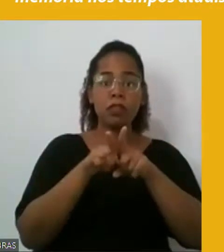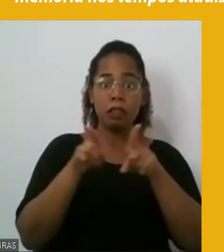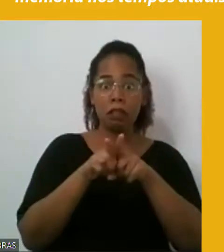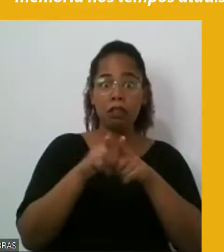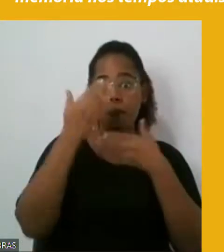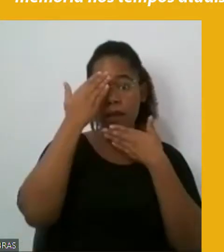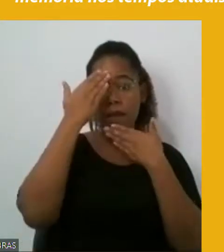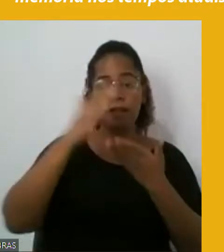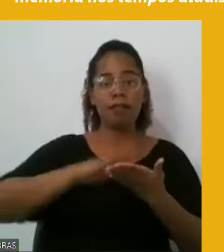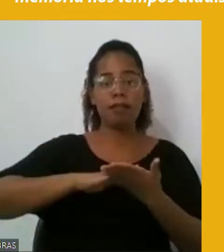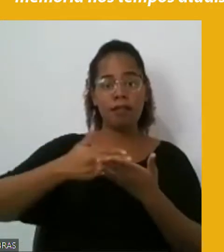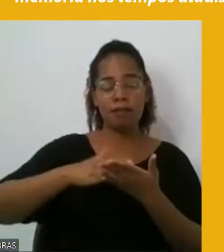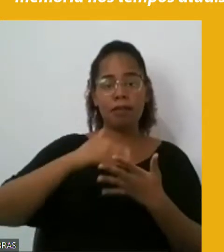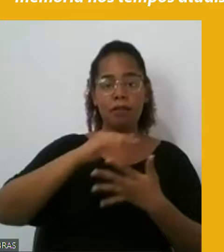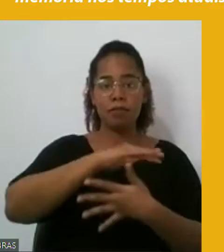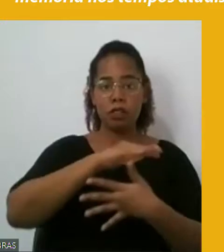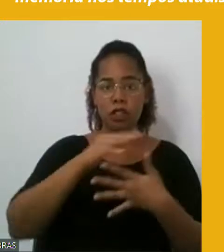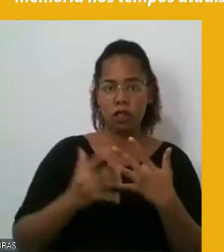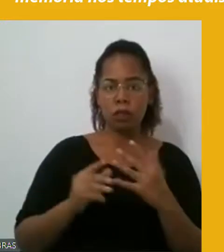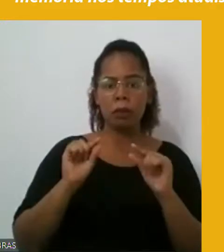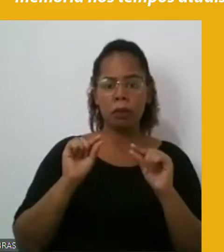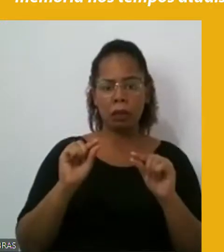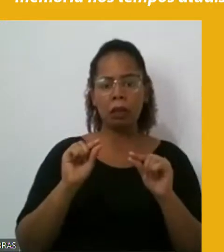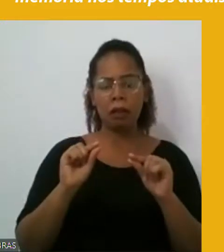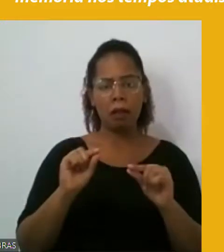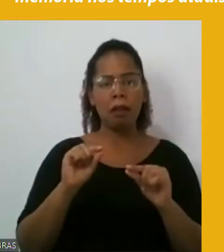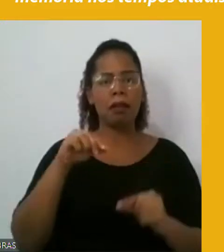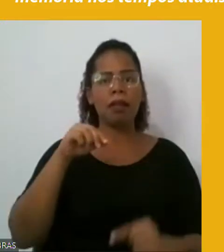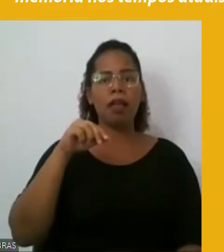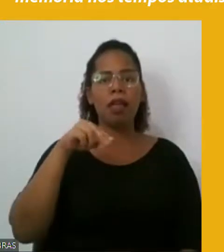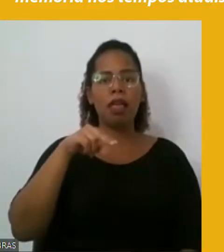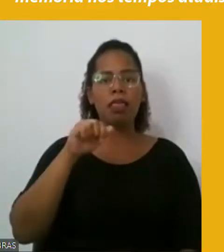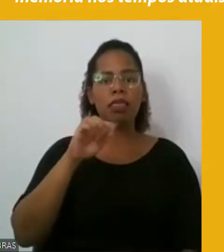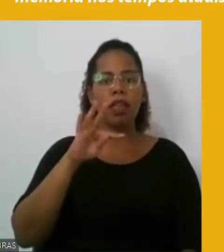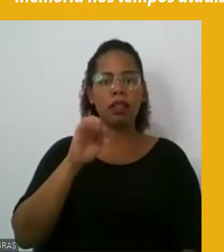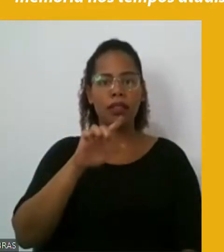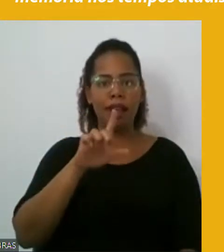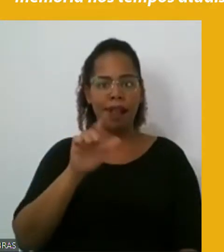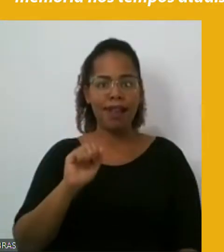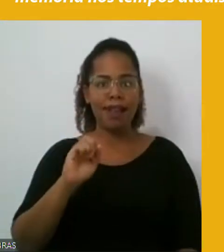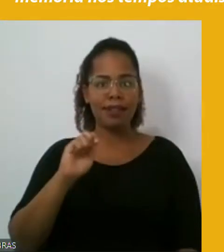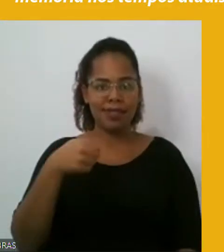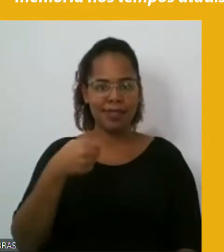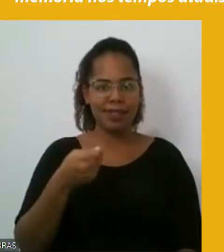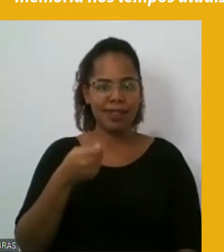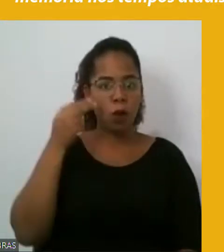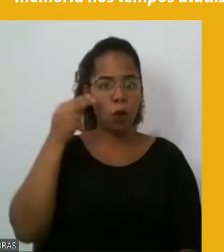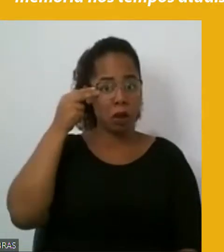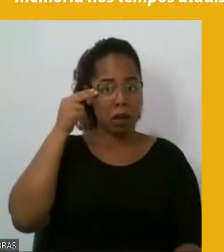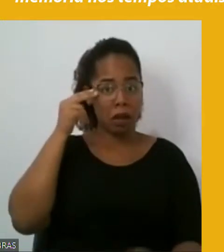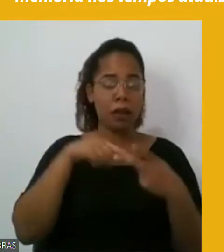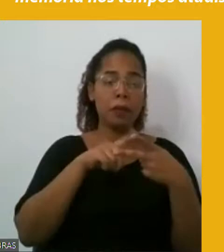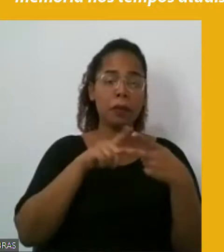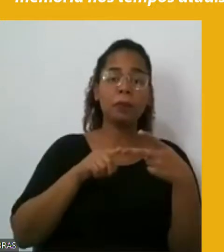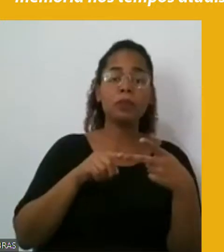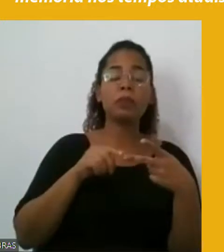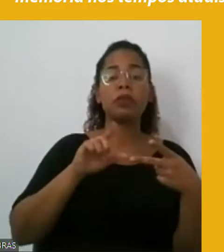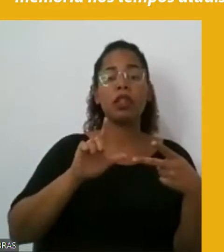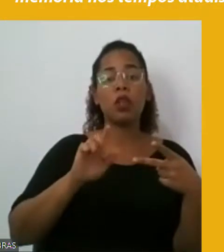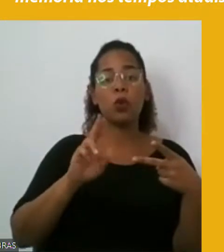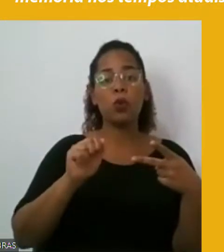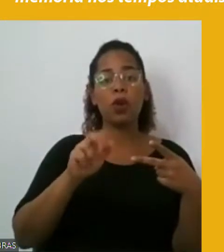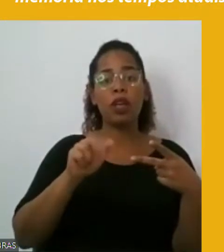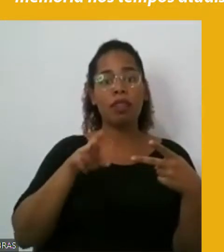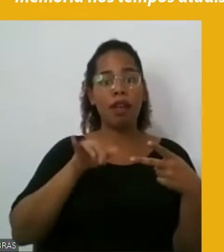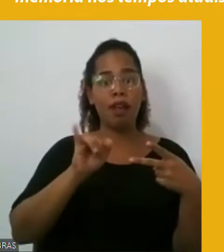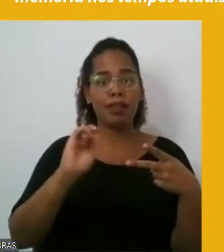a Natália Gonçalves e a Luanari Cayenne Ferreira da Silva, e, por fim, agradecer